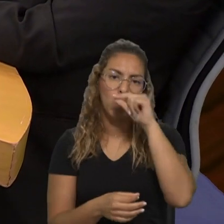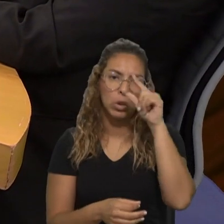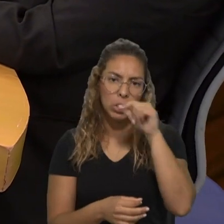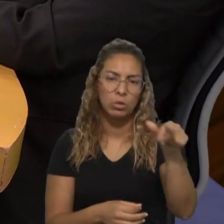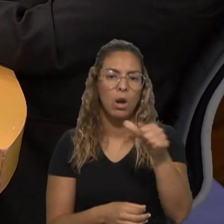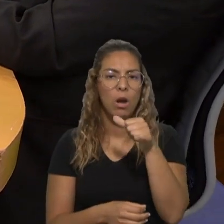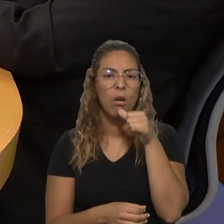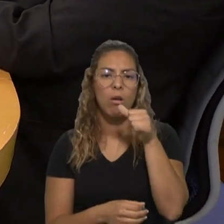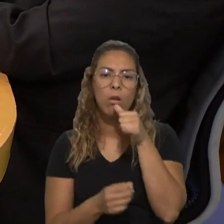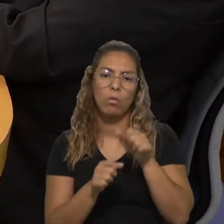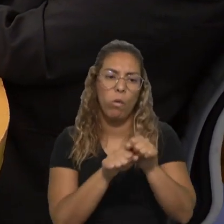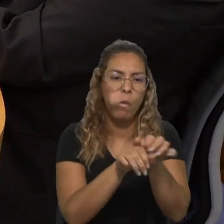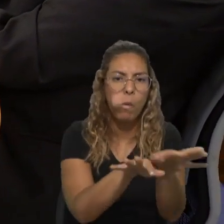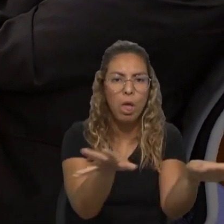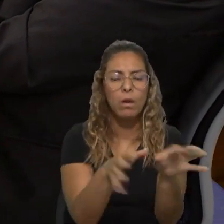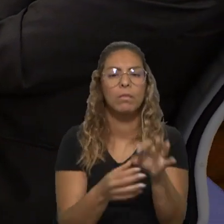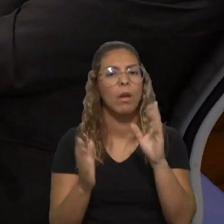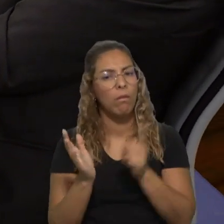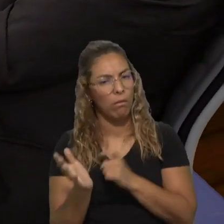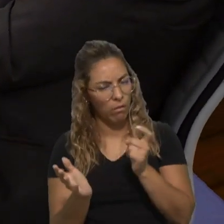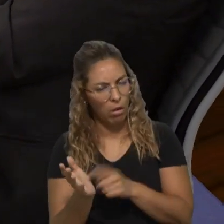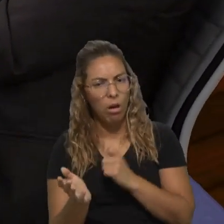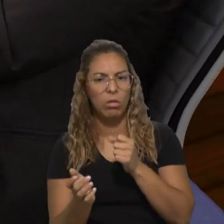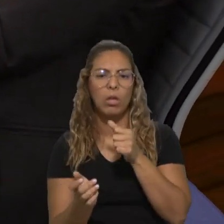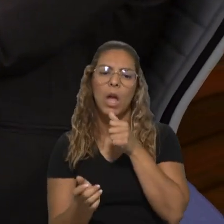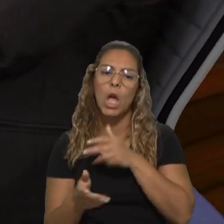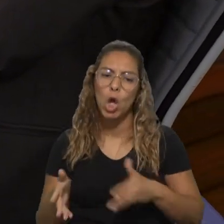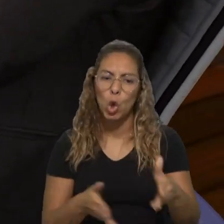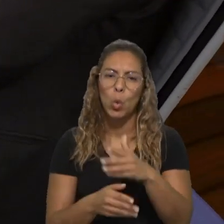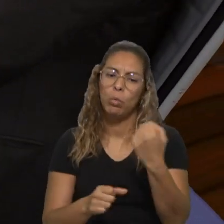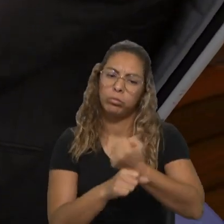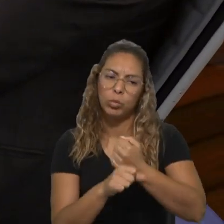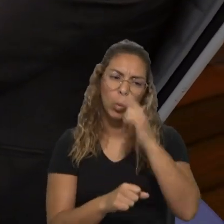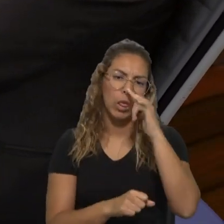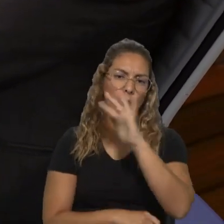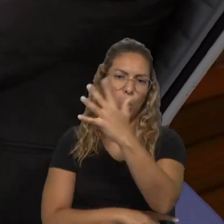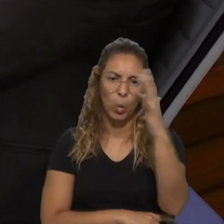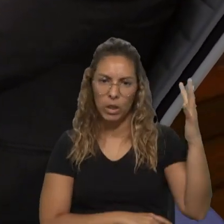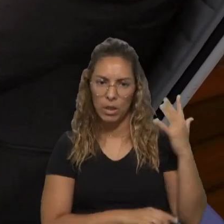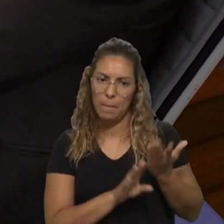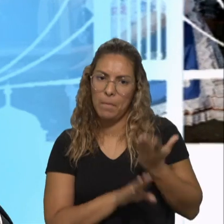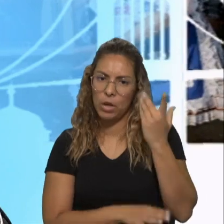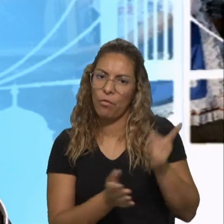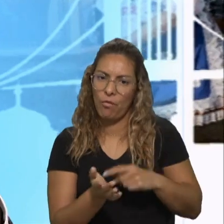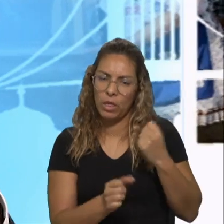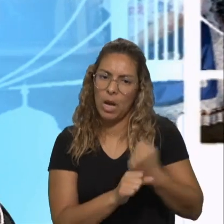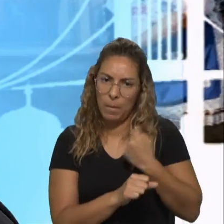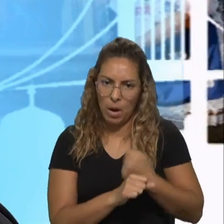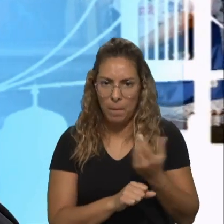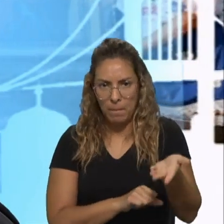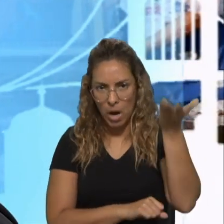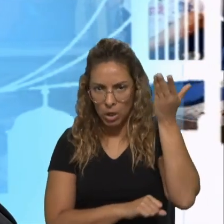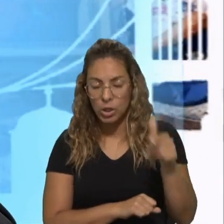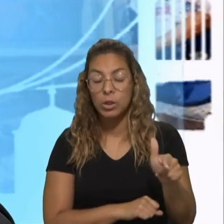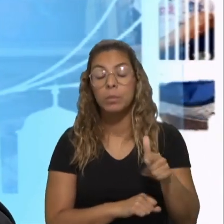Moita. Há um enorme trabalho a fazer no rio, de facto, e na natureza. Mas nós, é bonito, há casos